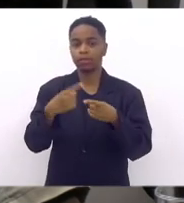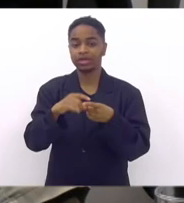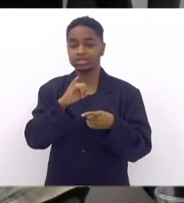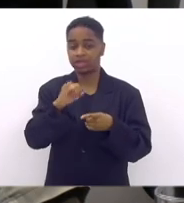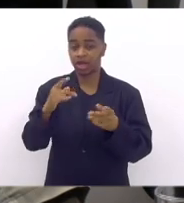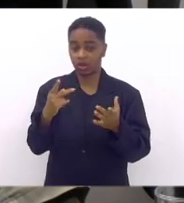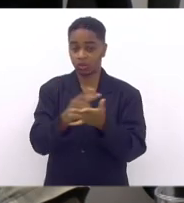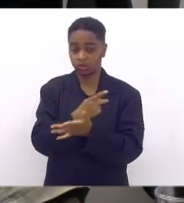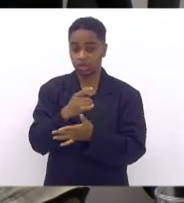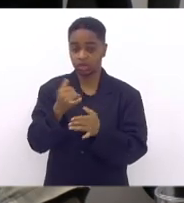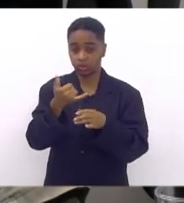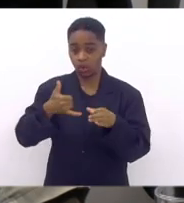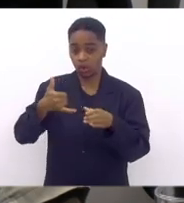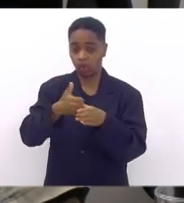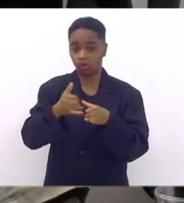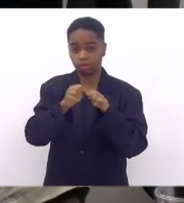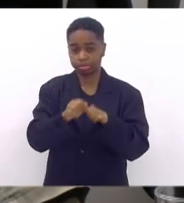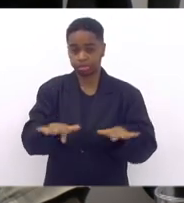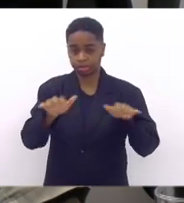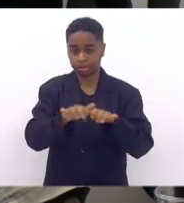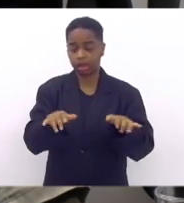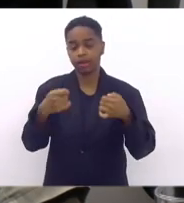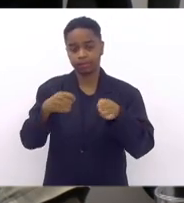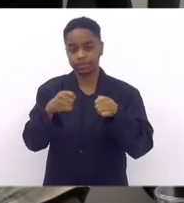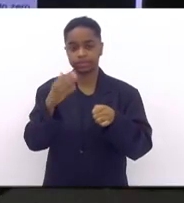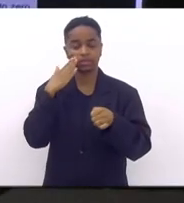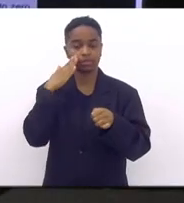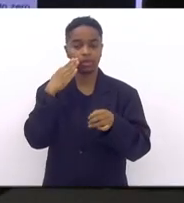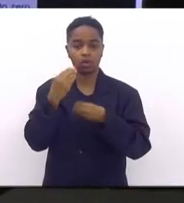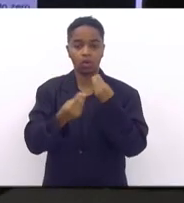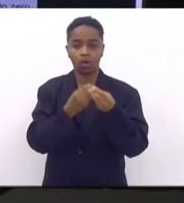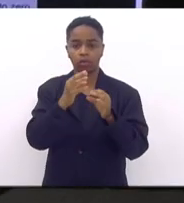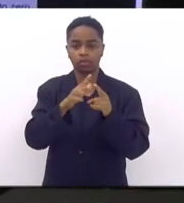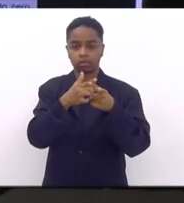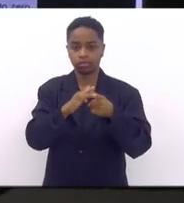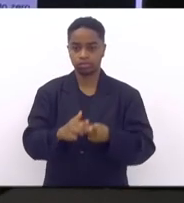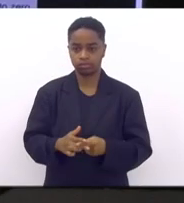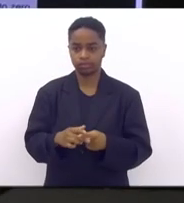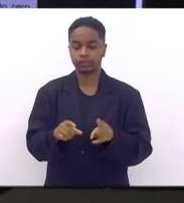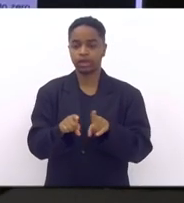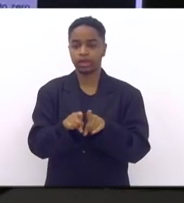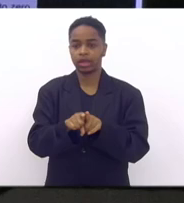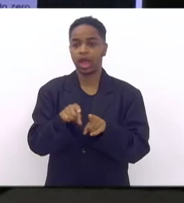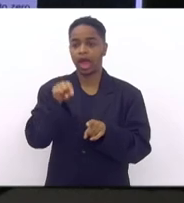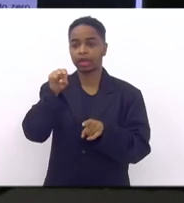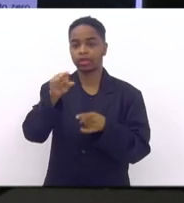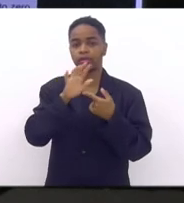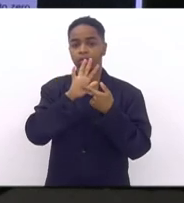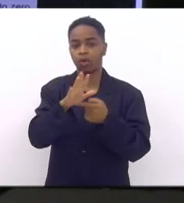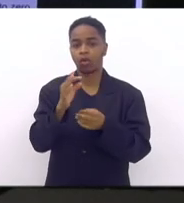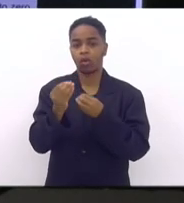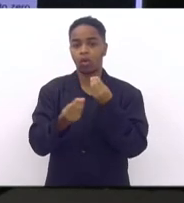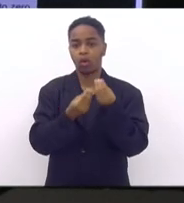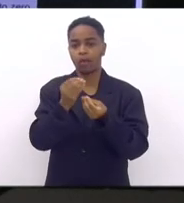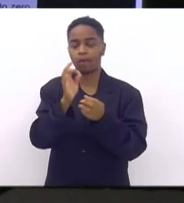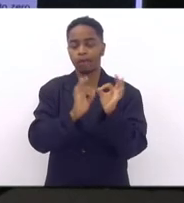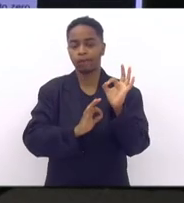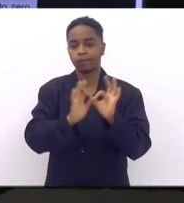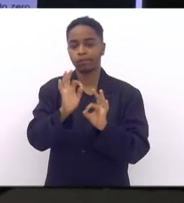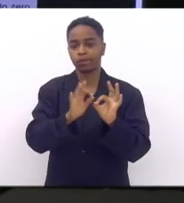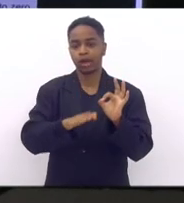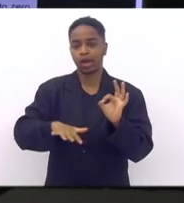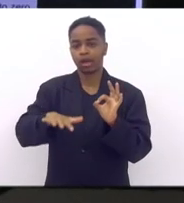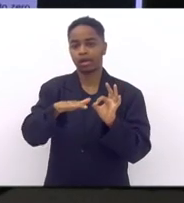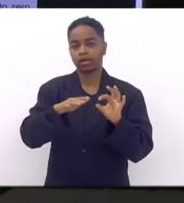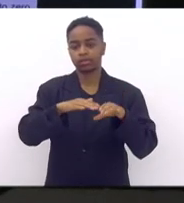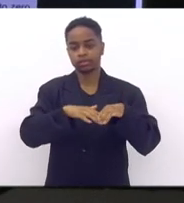de vazamento de óleo próximo por favor eh aqui é um dos cenários que a gente pegou o plano de área da Baí de Guanabara que reúne uma